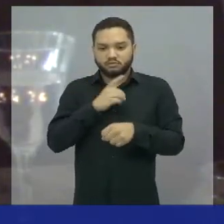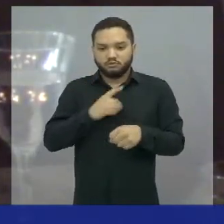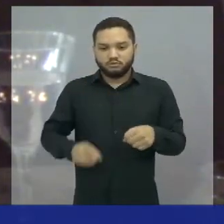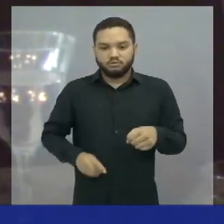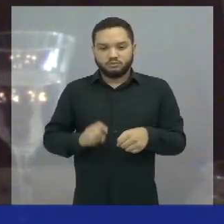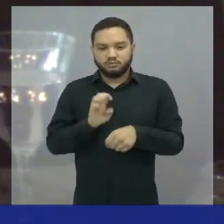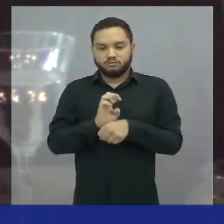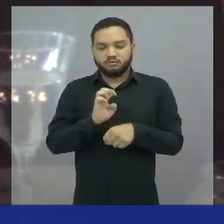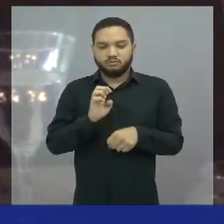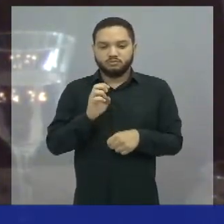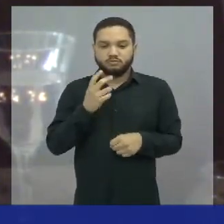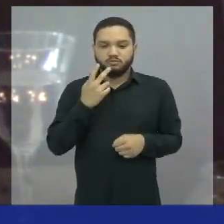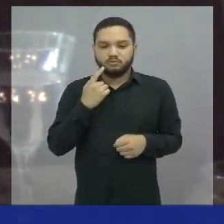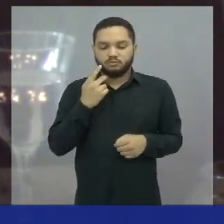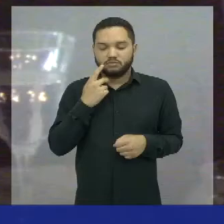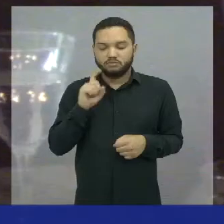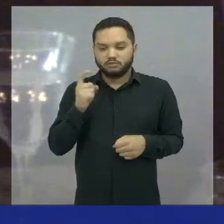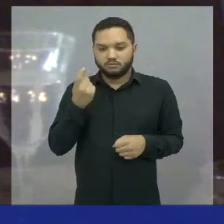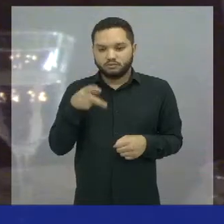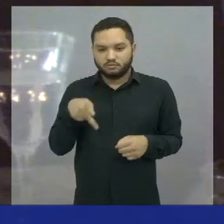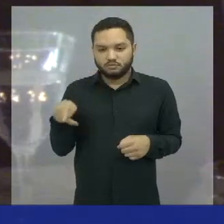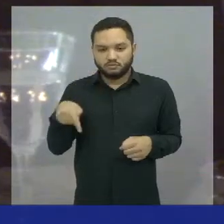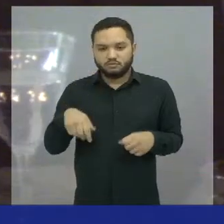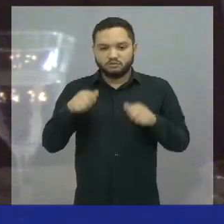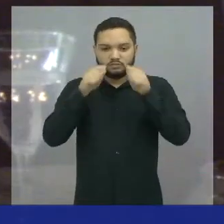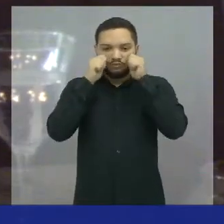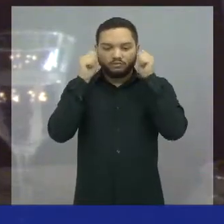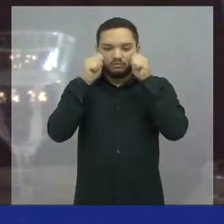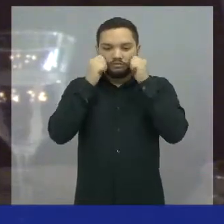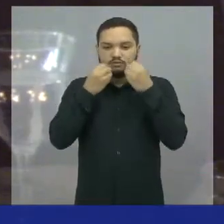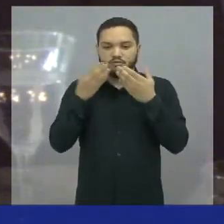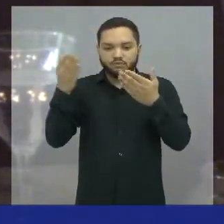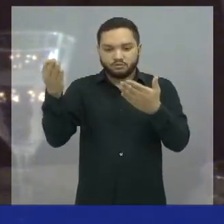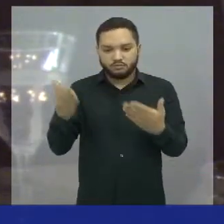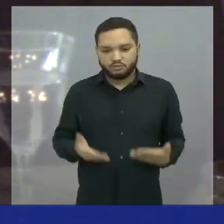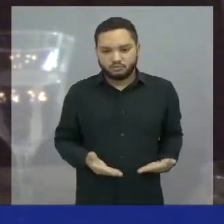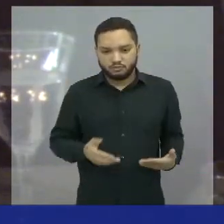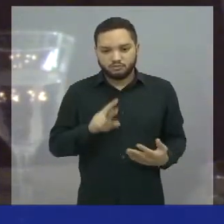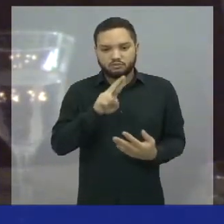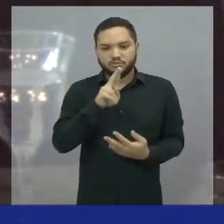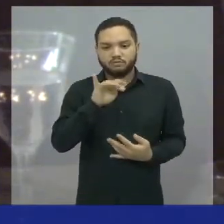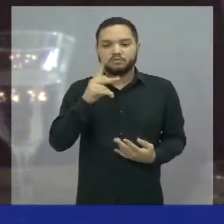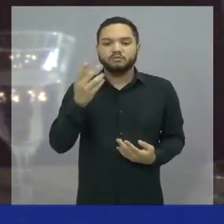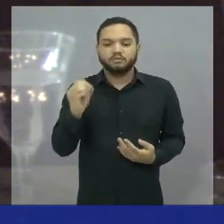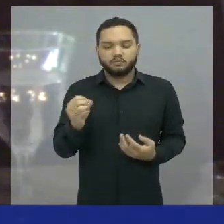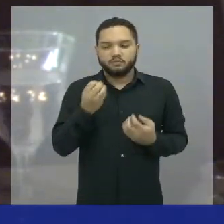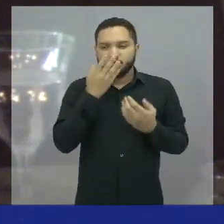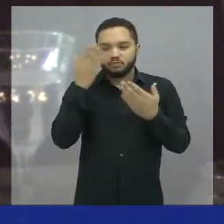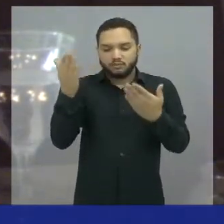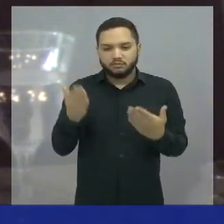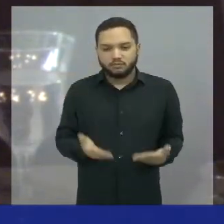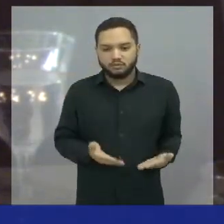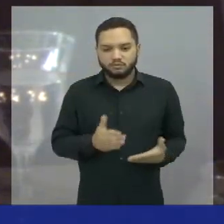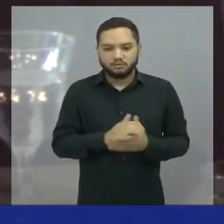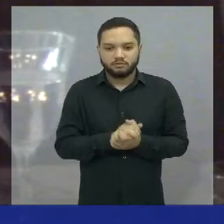e ex-vereador, ex-presidente da Câmara Municipal, Acrísio Sena. Seja muito bem-vindo, Rubinho.